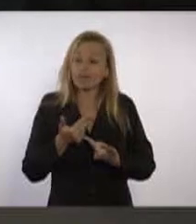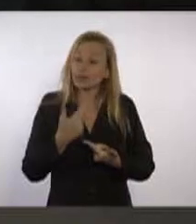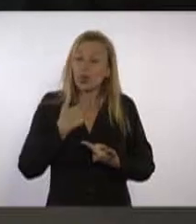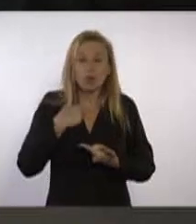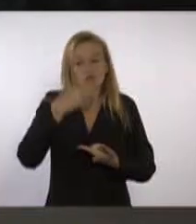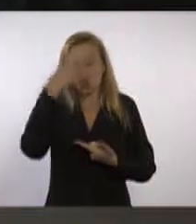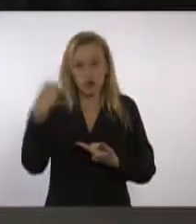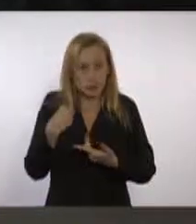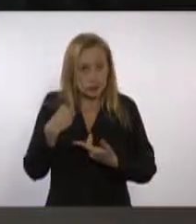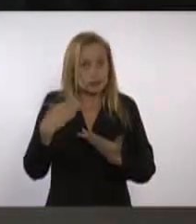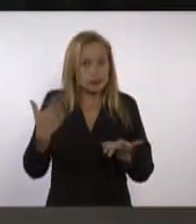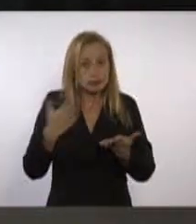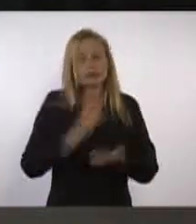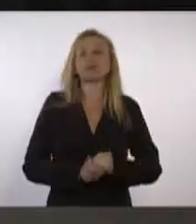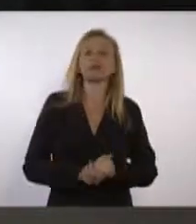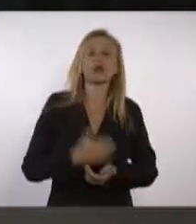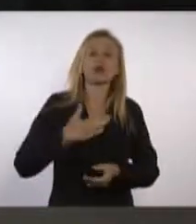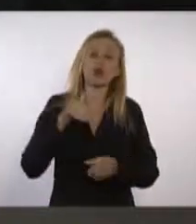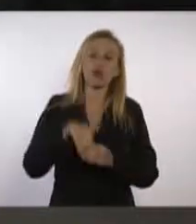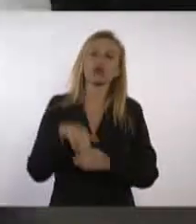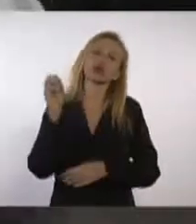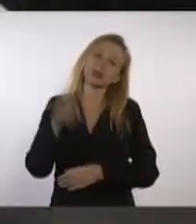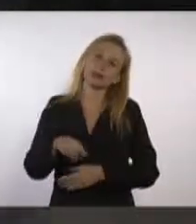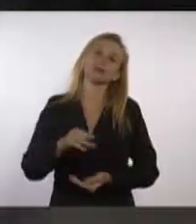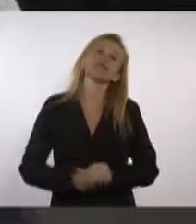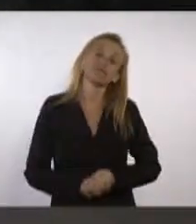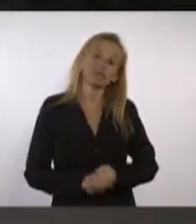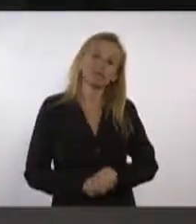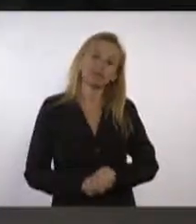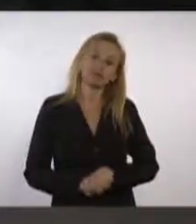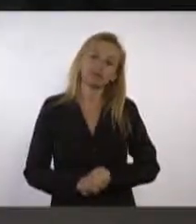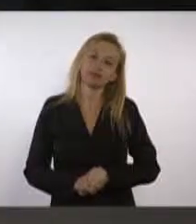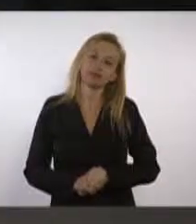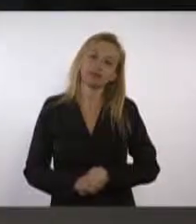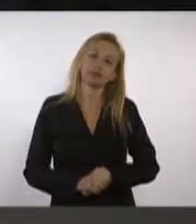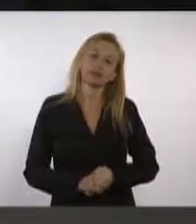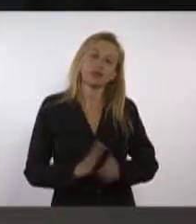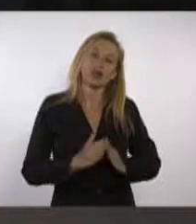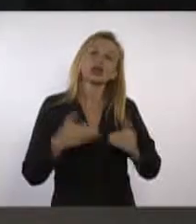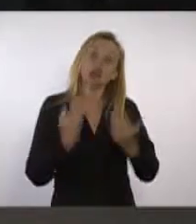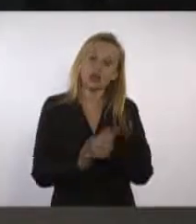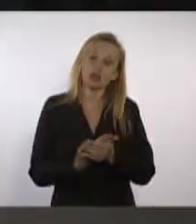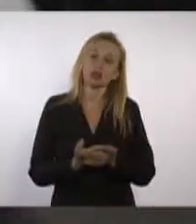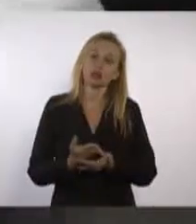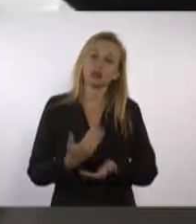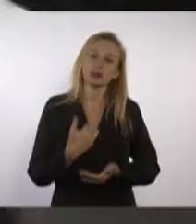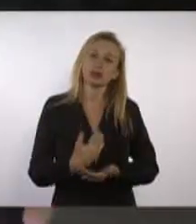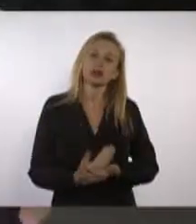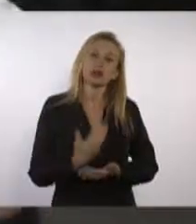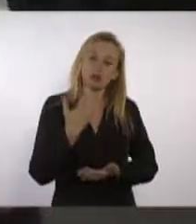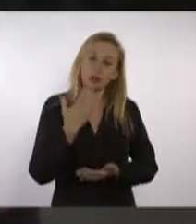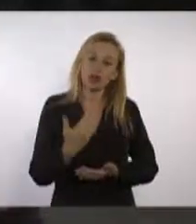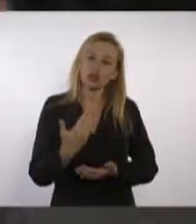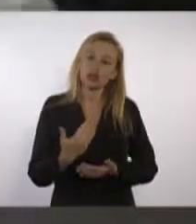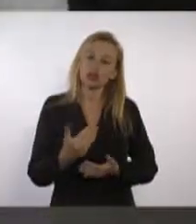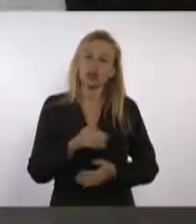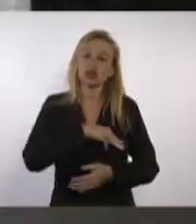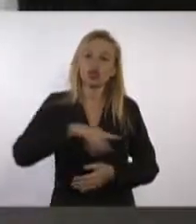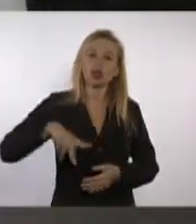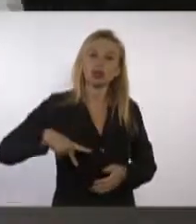alguma. Portanto, o meu voto é favorável ao envio do requerimento solicitando a apuração dos fatos ao Ministério Público.